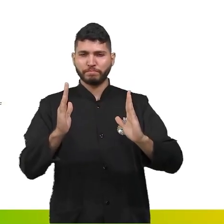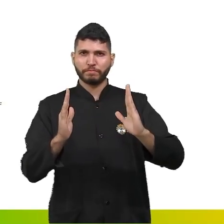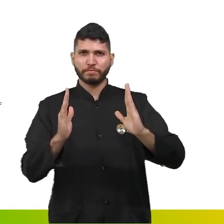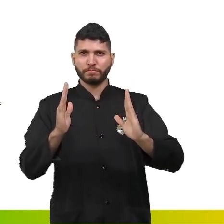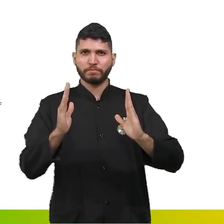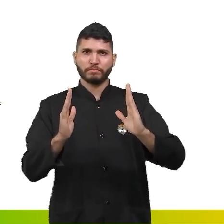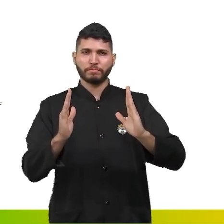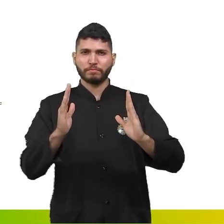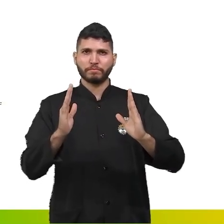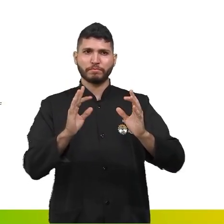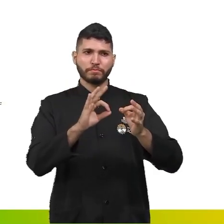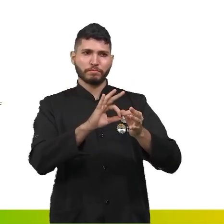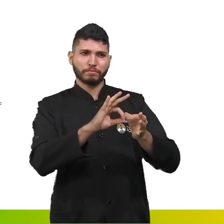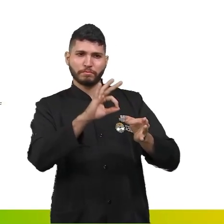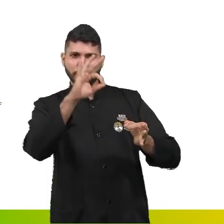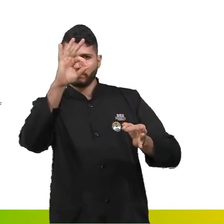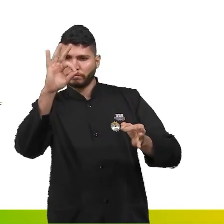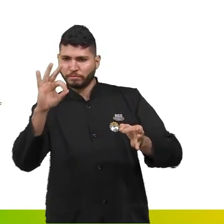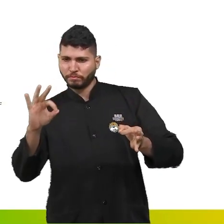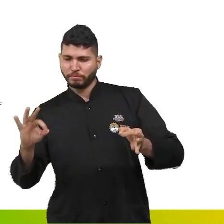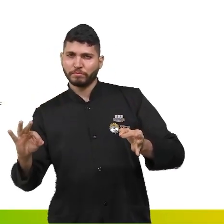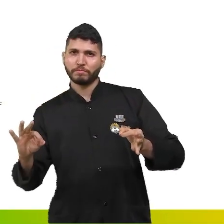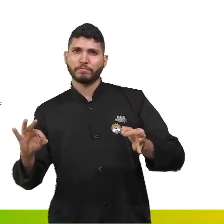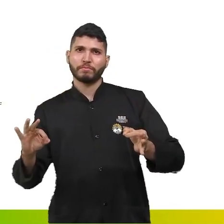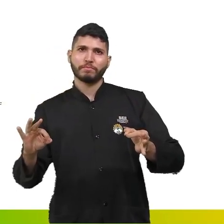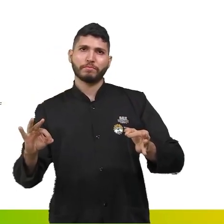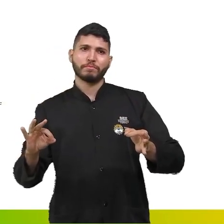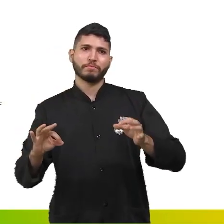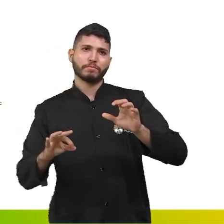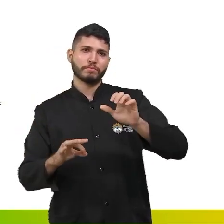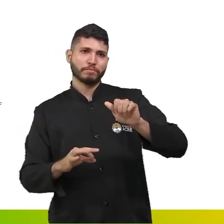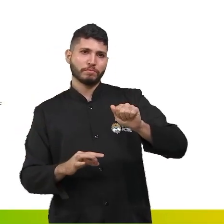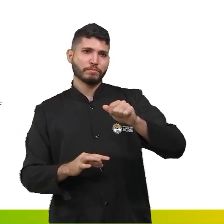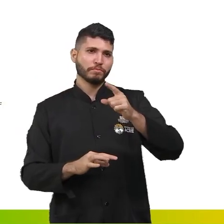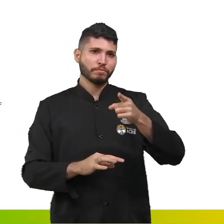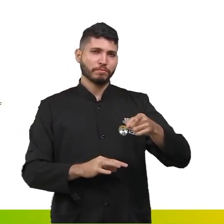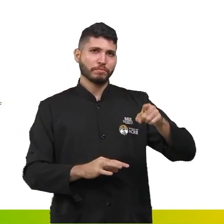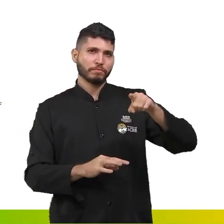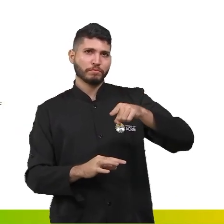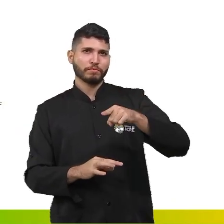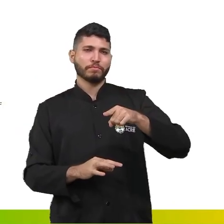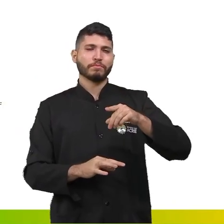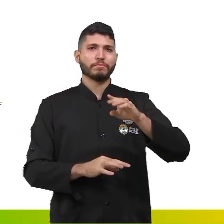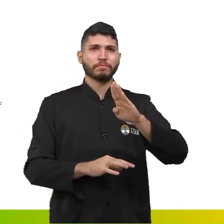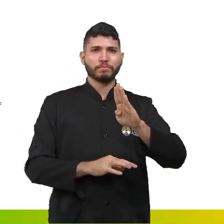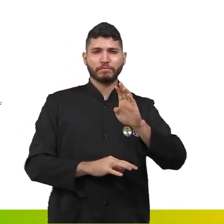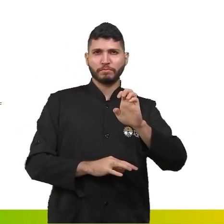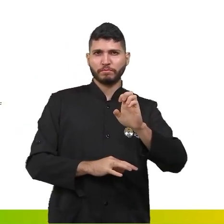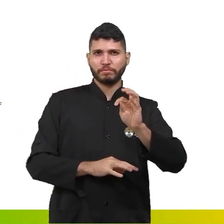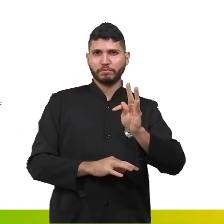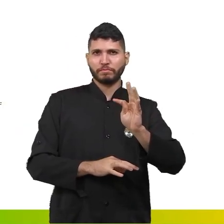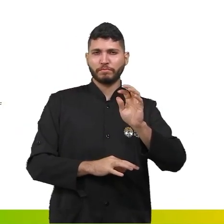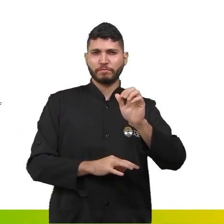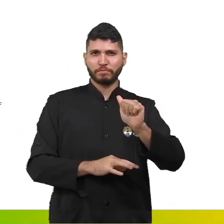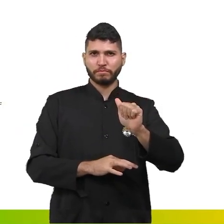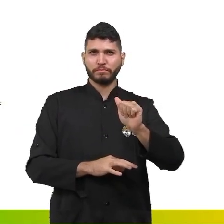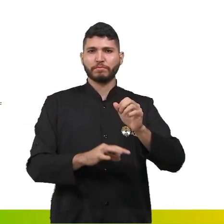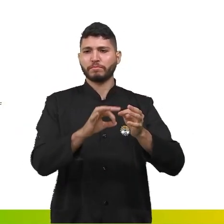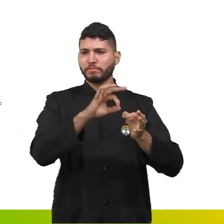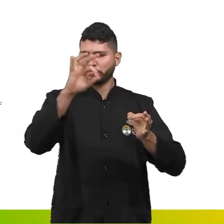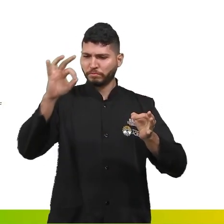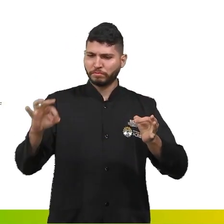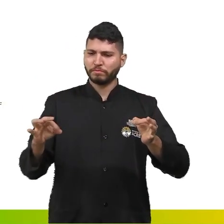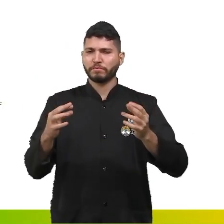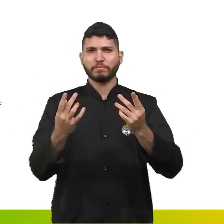as duas medidas congruentes. Então, alfa e beta possuem a mesma medida e eles